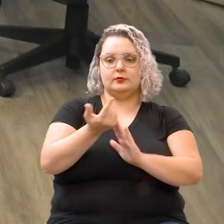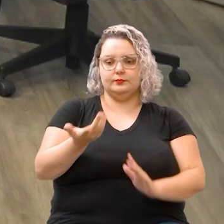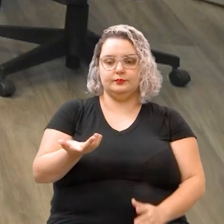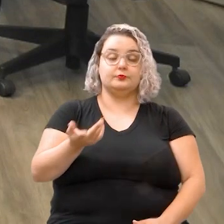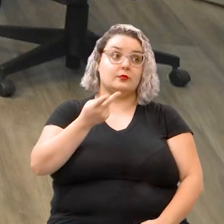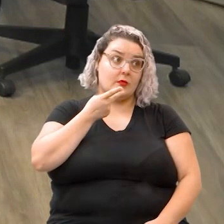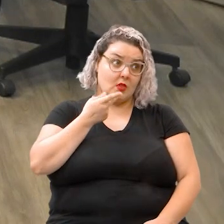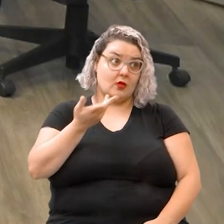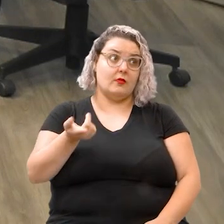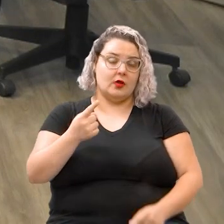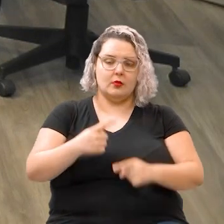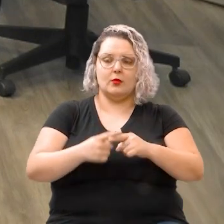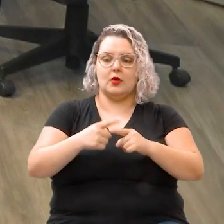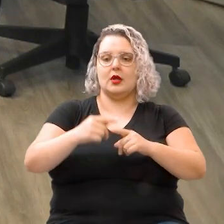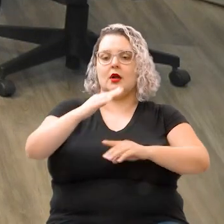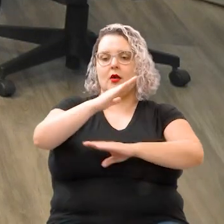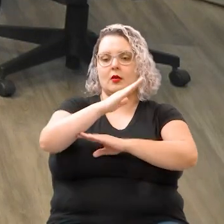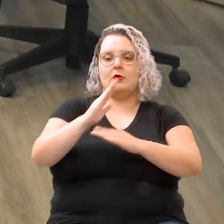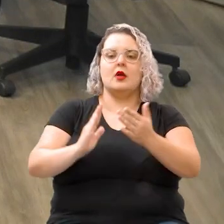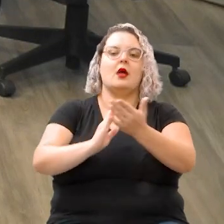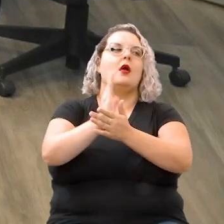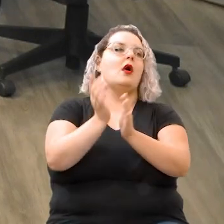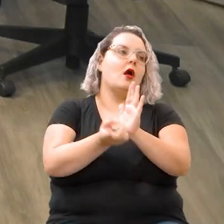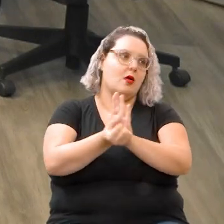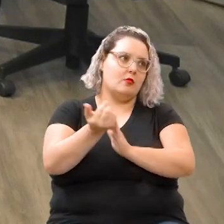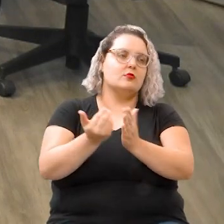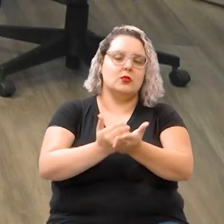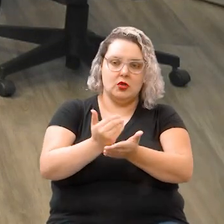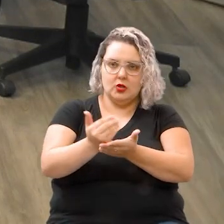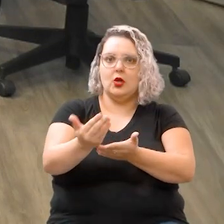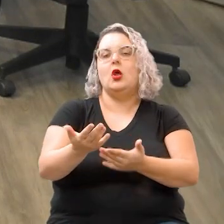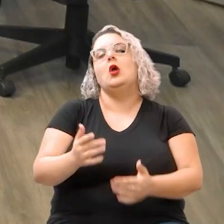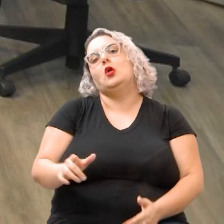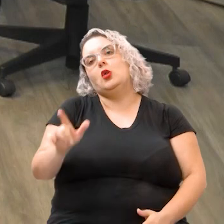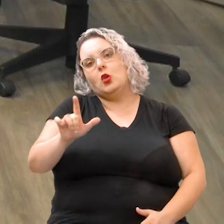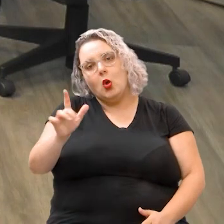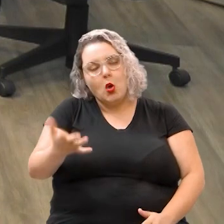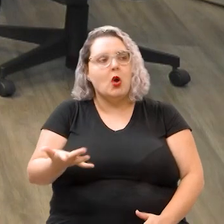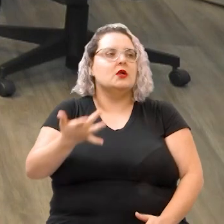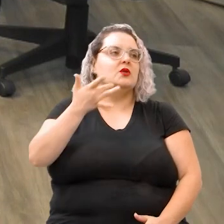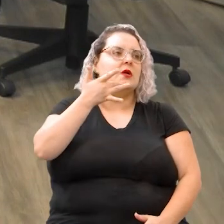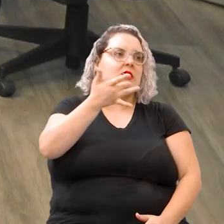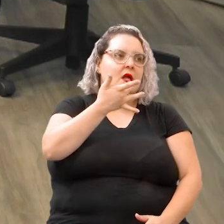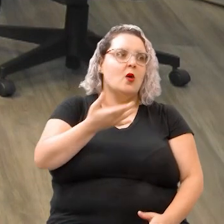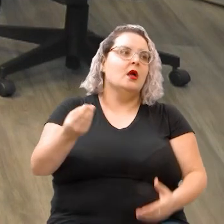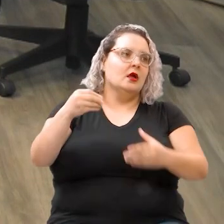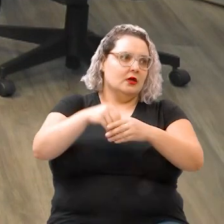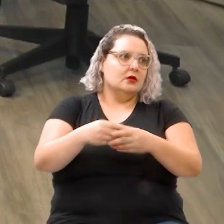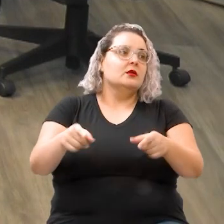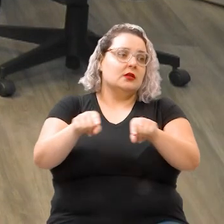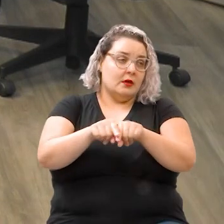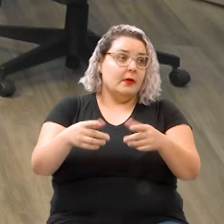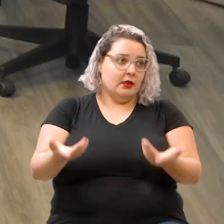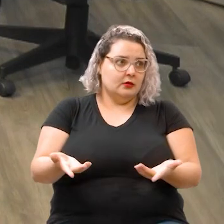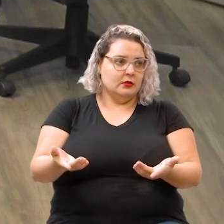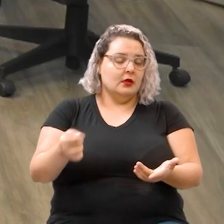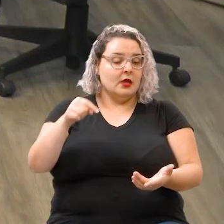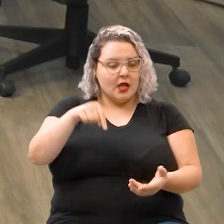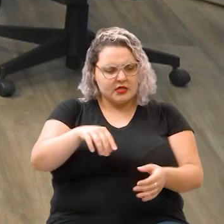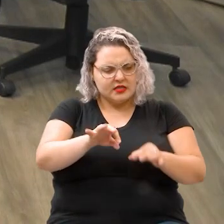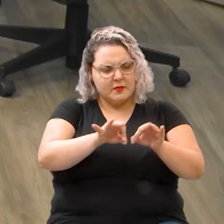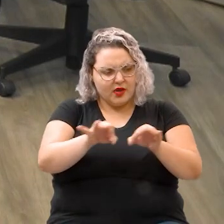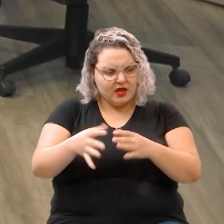falo isso porque a Câmara, né, aprova o orçamento e, claro, a saúde bucal está inclusa nisso. Então, esse